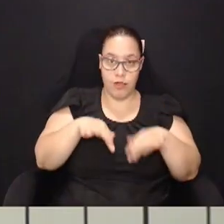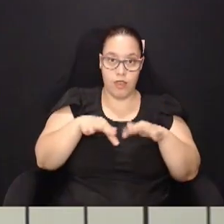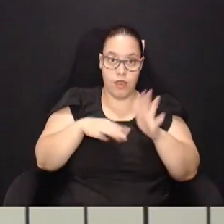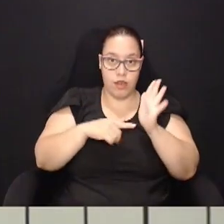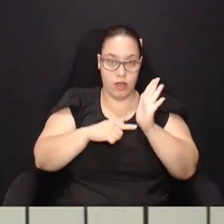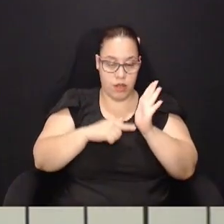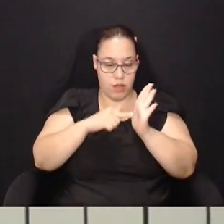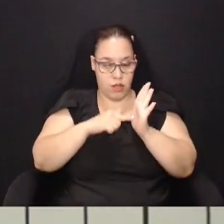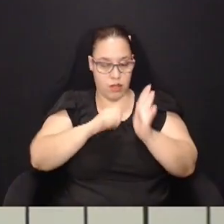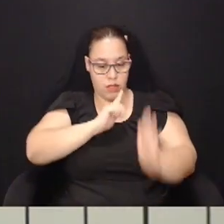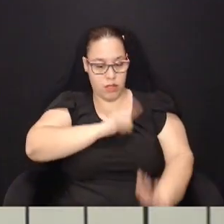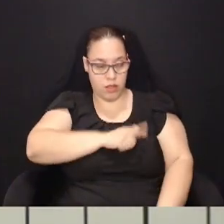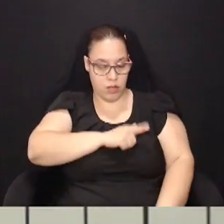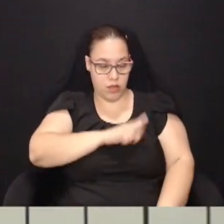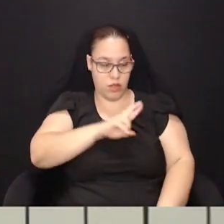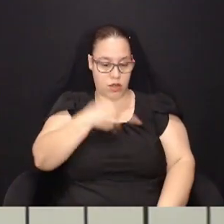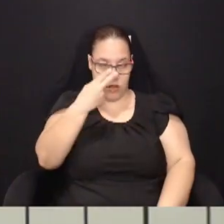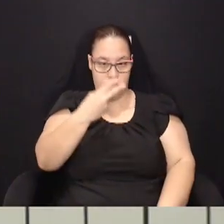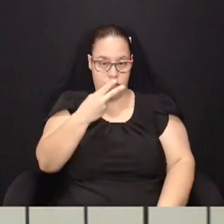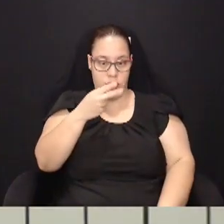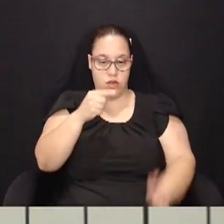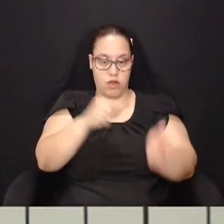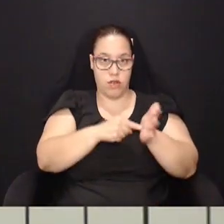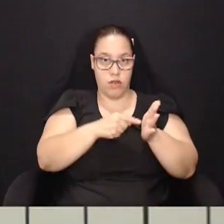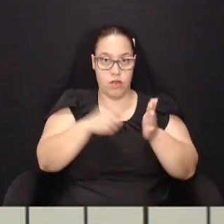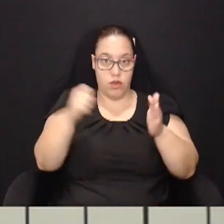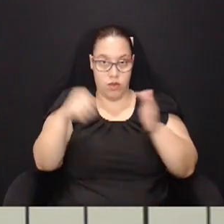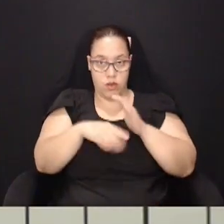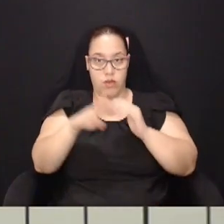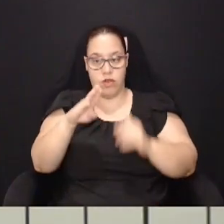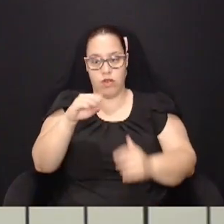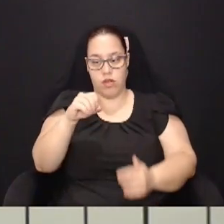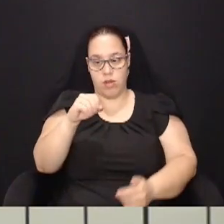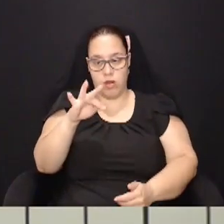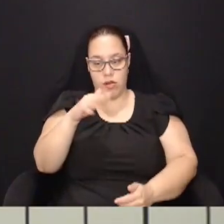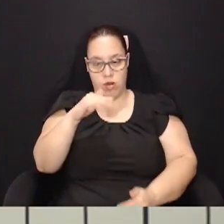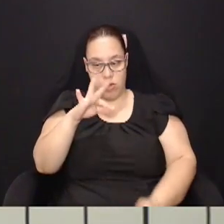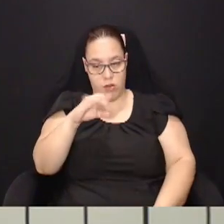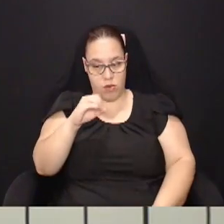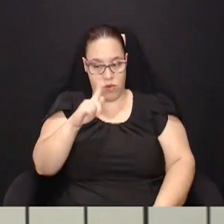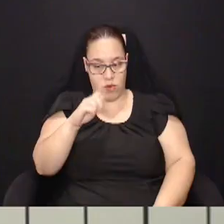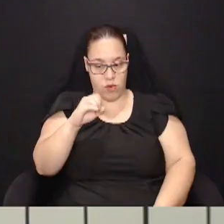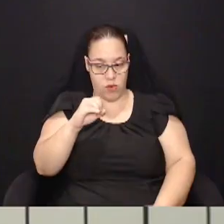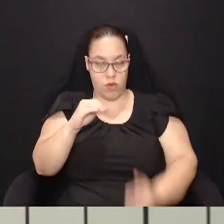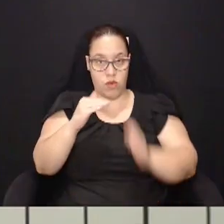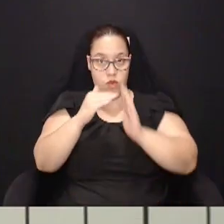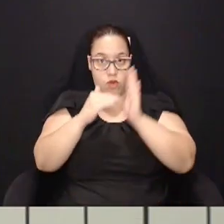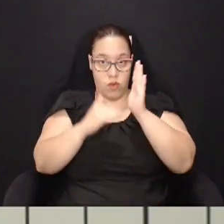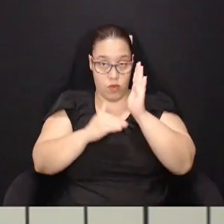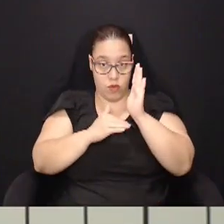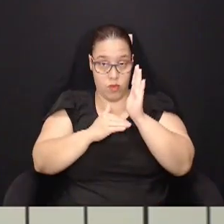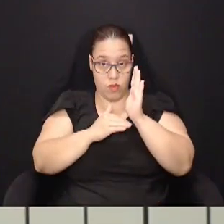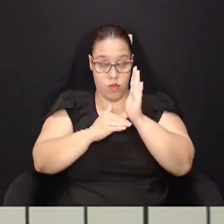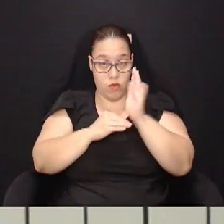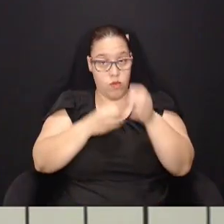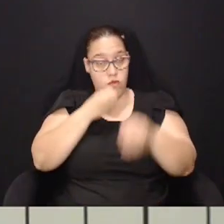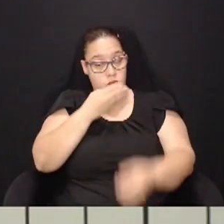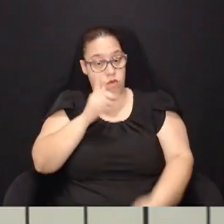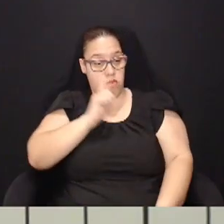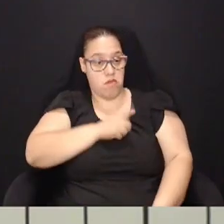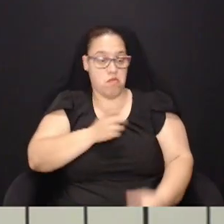segundo ponto na competição, jogou o Botafogo de Ribeirão Preto para a zona da degola. Bom, o Guarani volta a campo